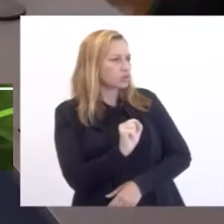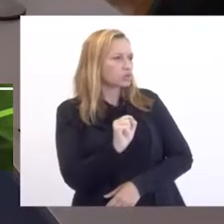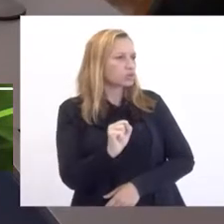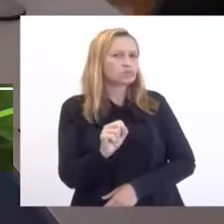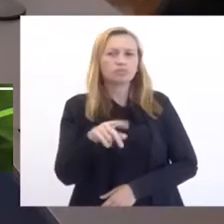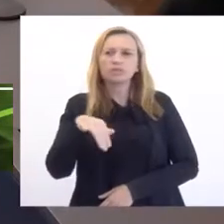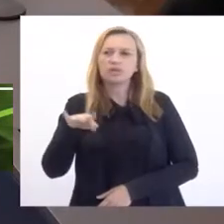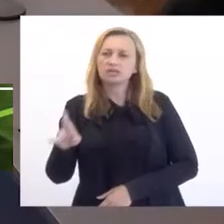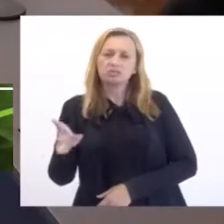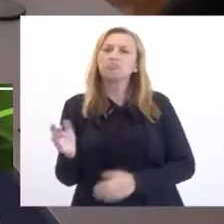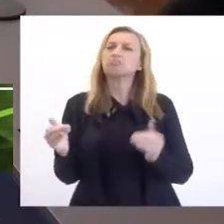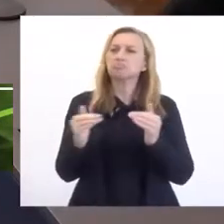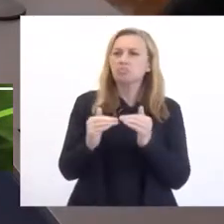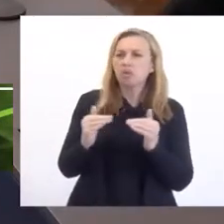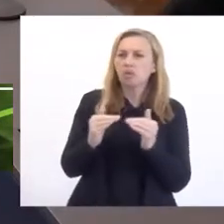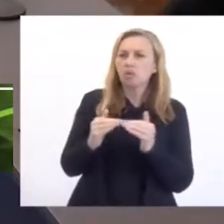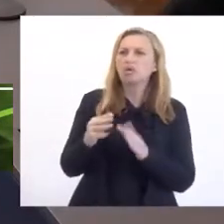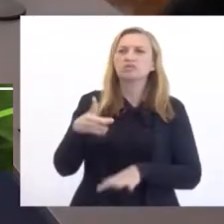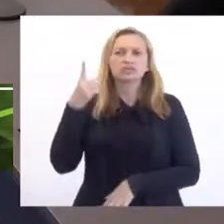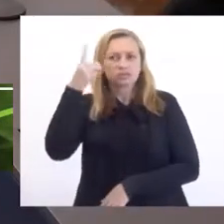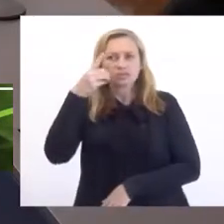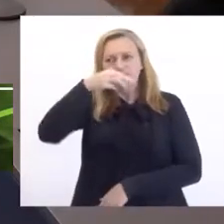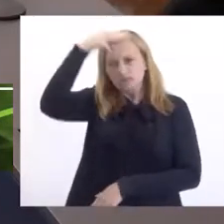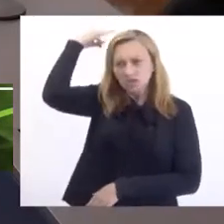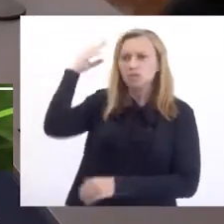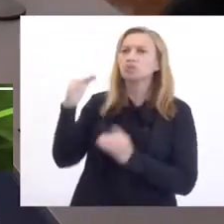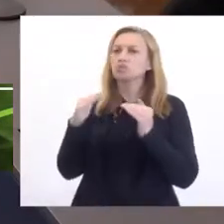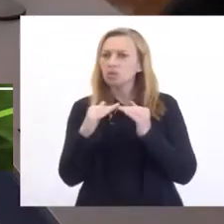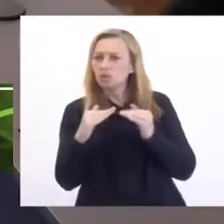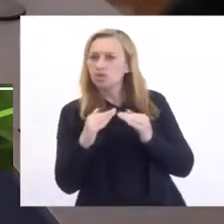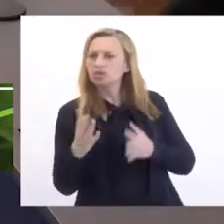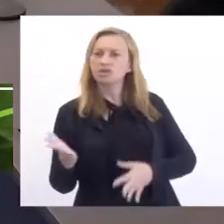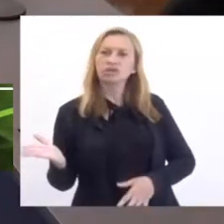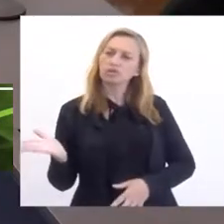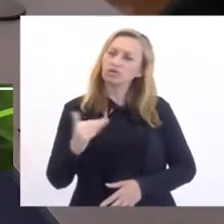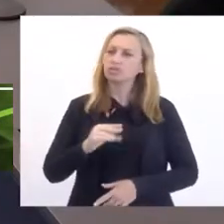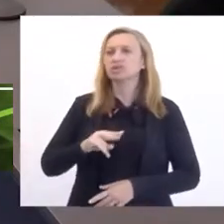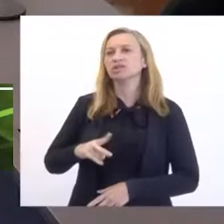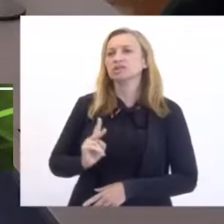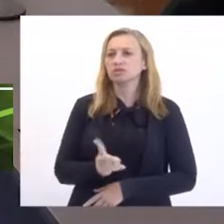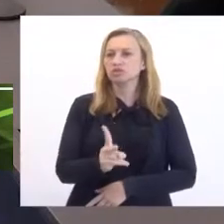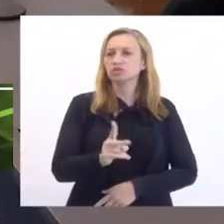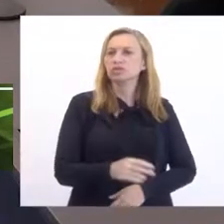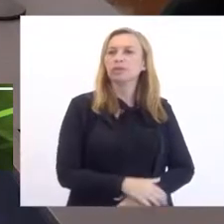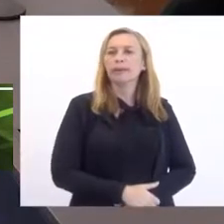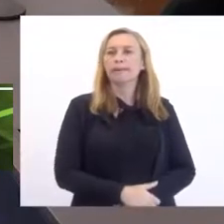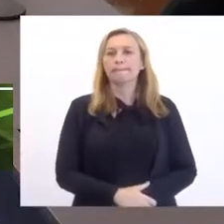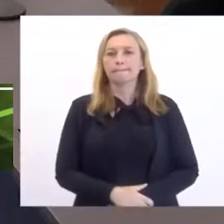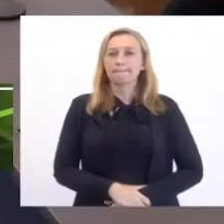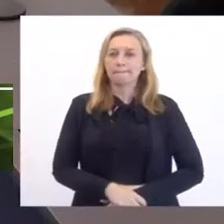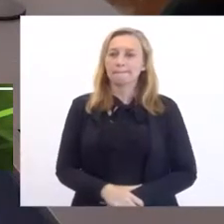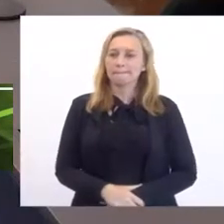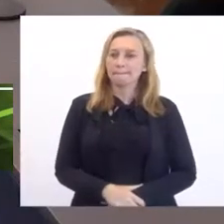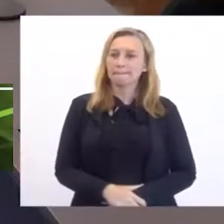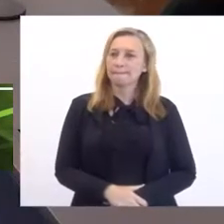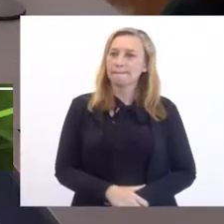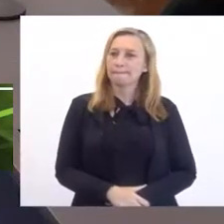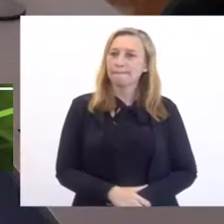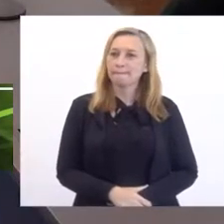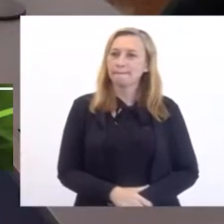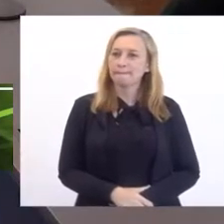Concordo. Deputado Pacheco. Concordo. Então, vamos embora tocar a vida. Para mim, tanto faz perder